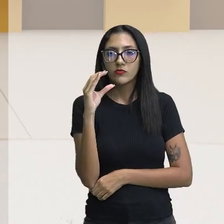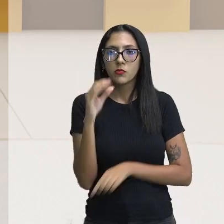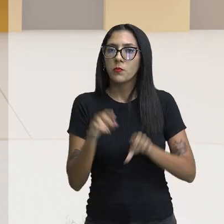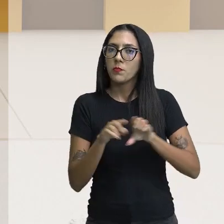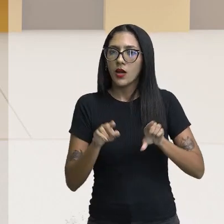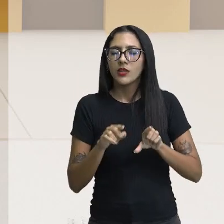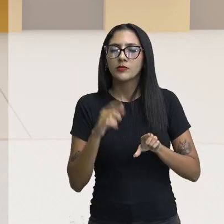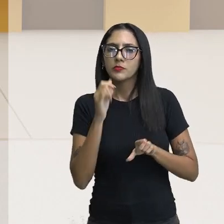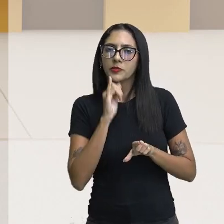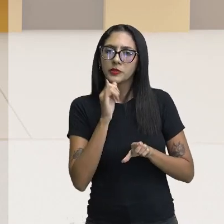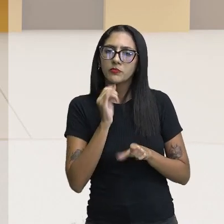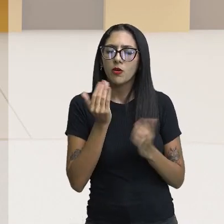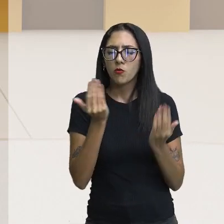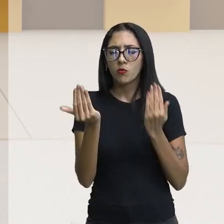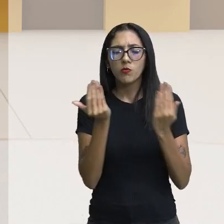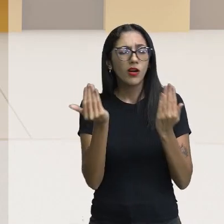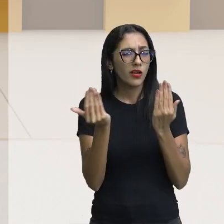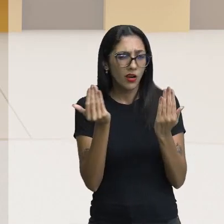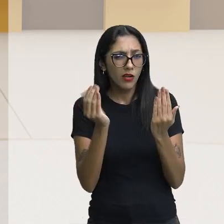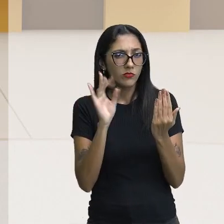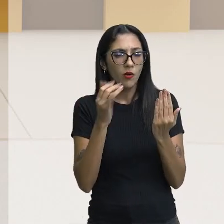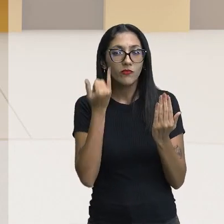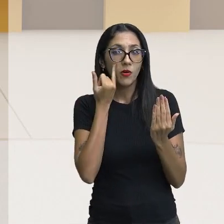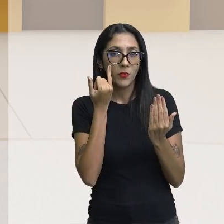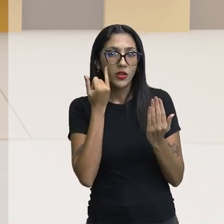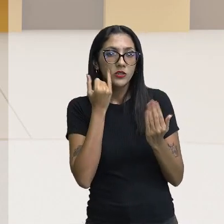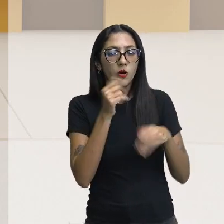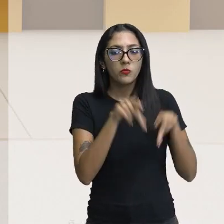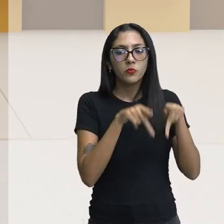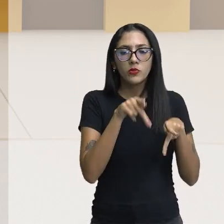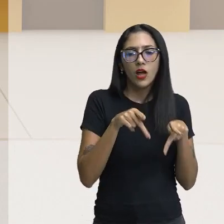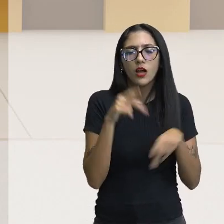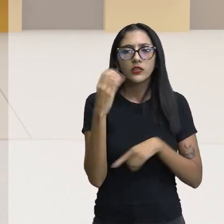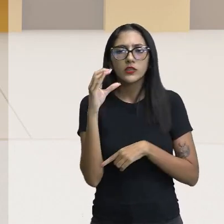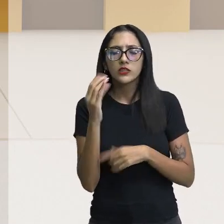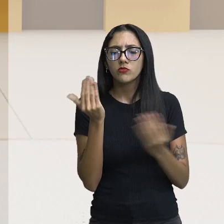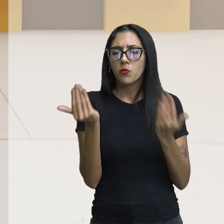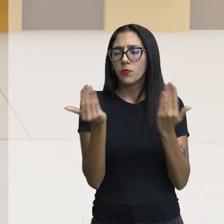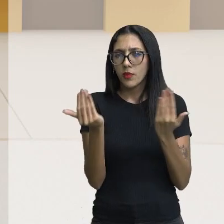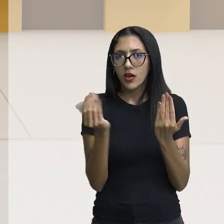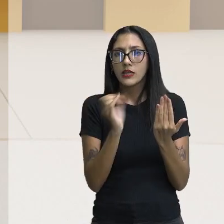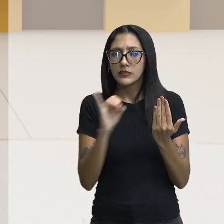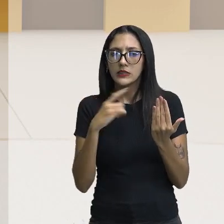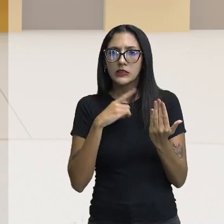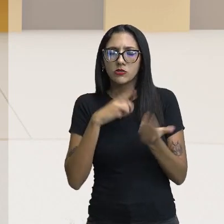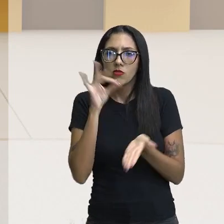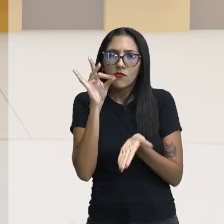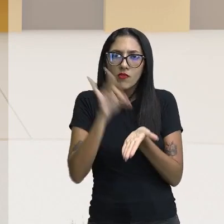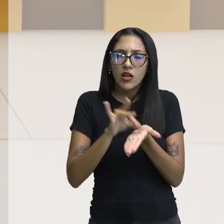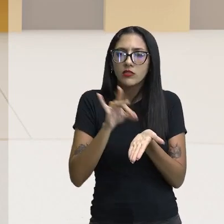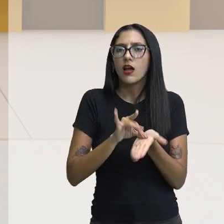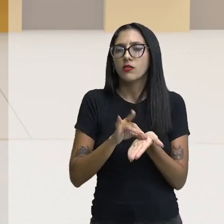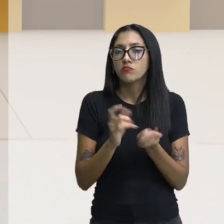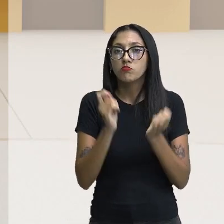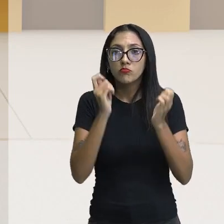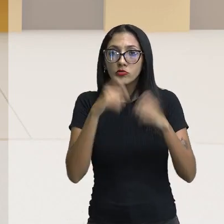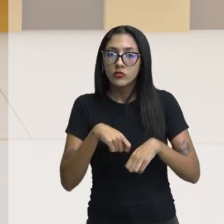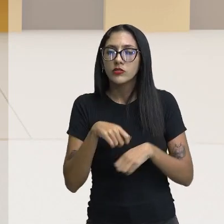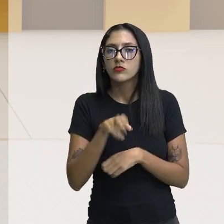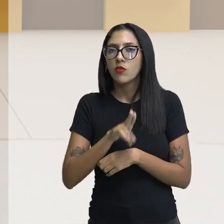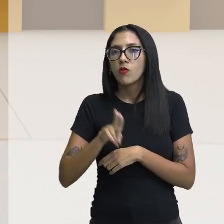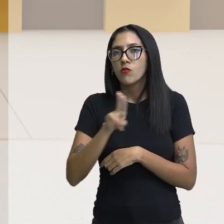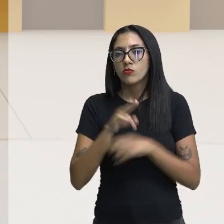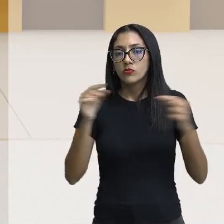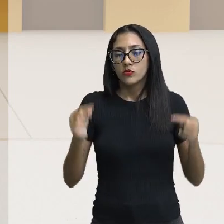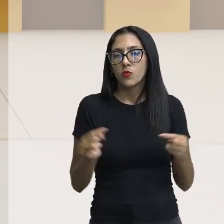de comparar as informações, se elas são validadas, se elas são realmente aplicáveis com